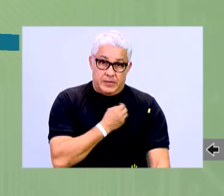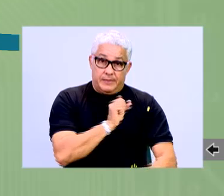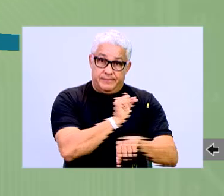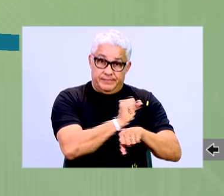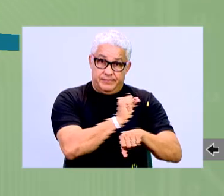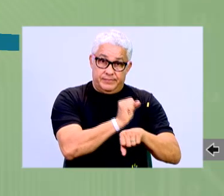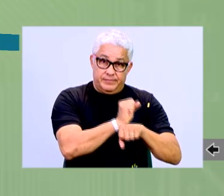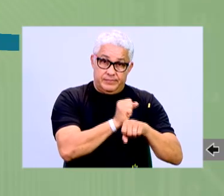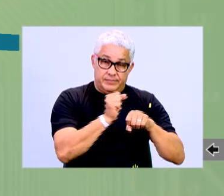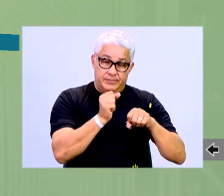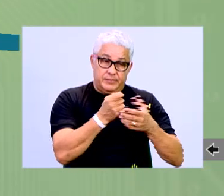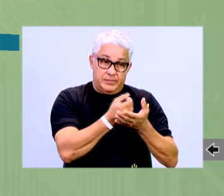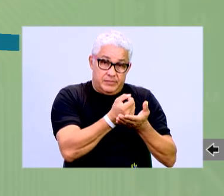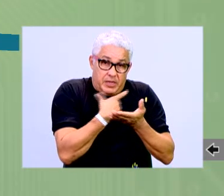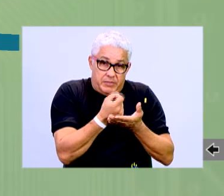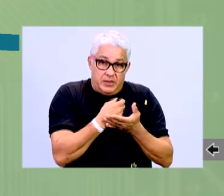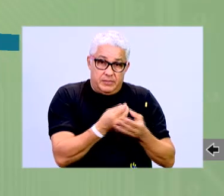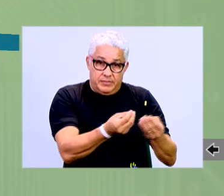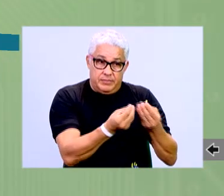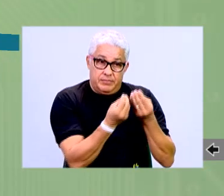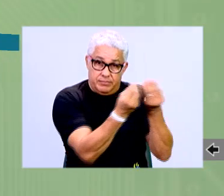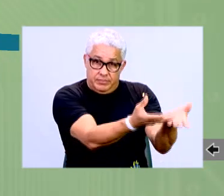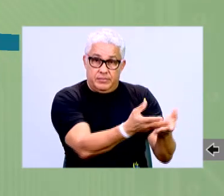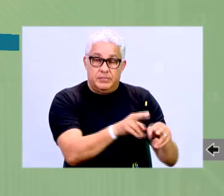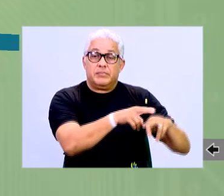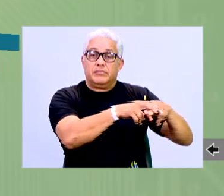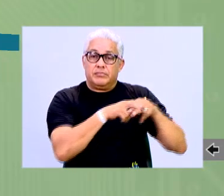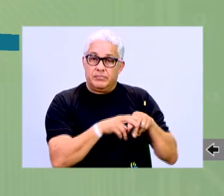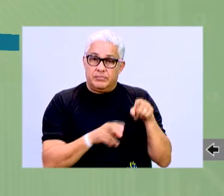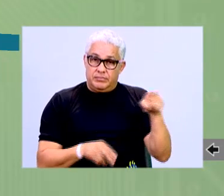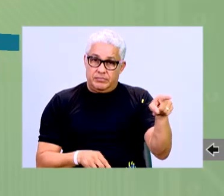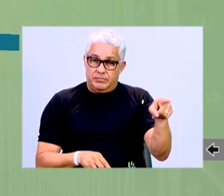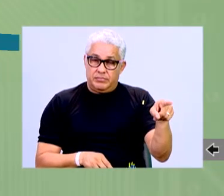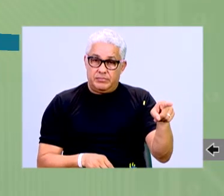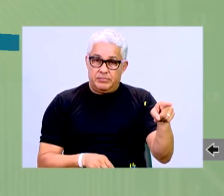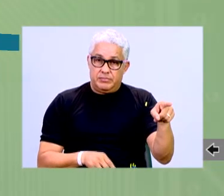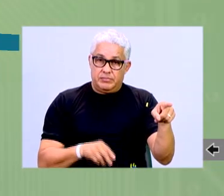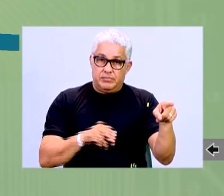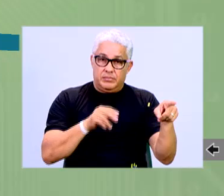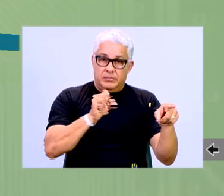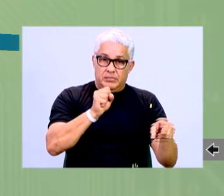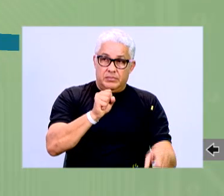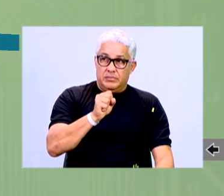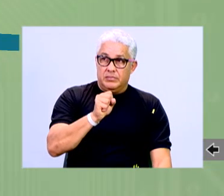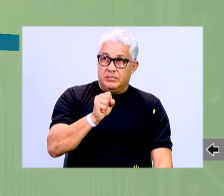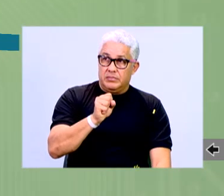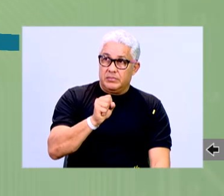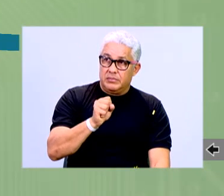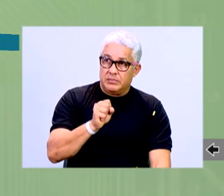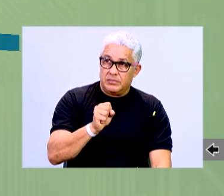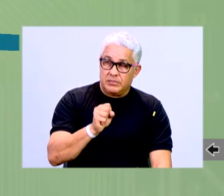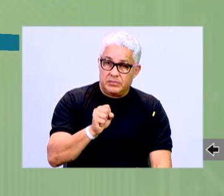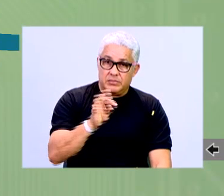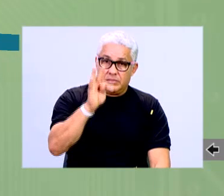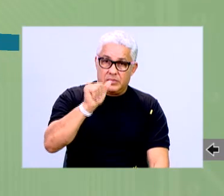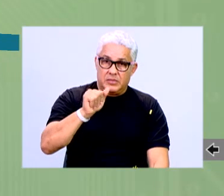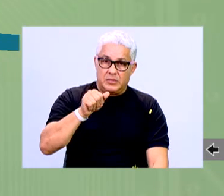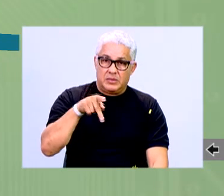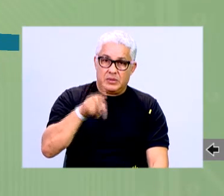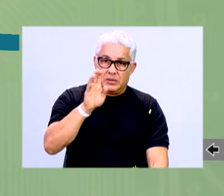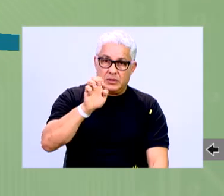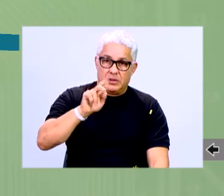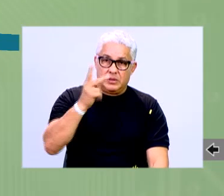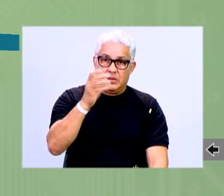esperando serem medicados. E eles, por isso, são stakeholders, interessados. Por quê?